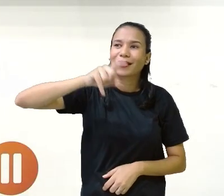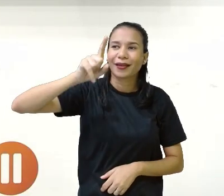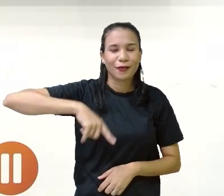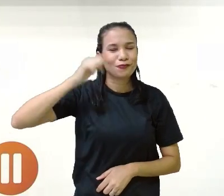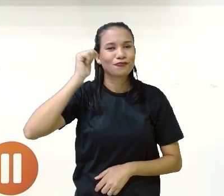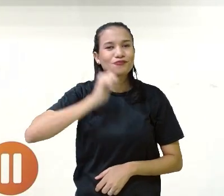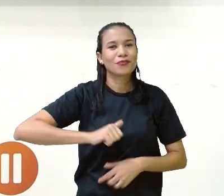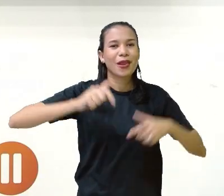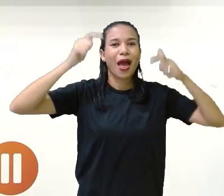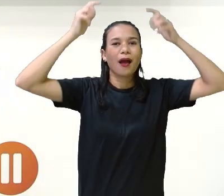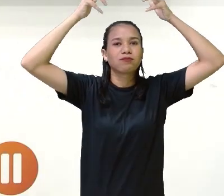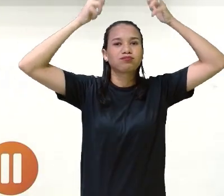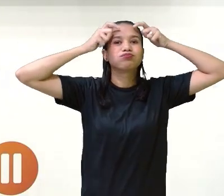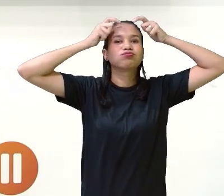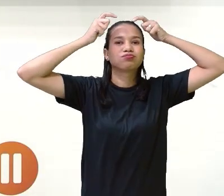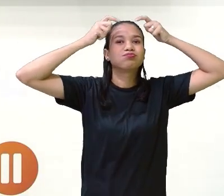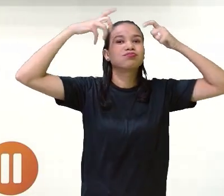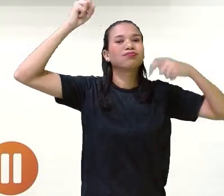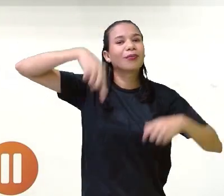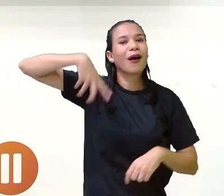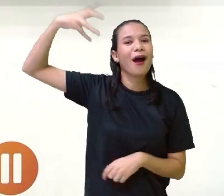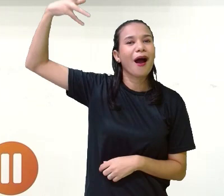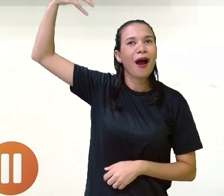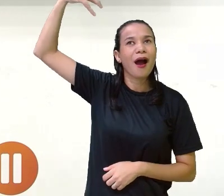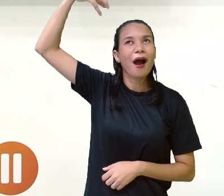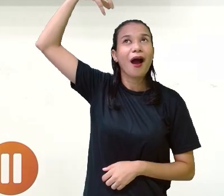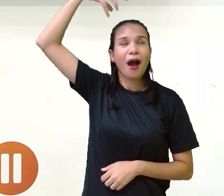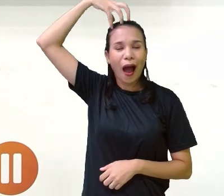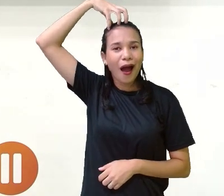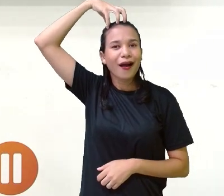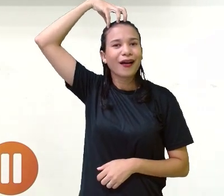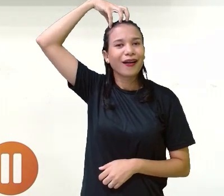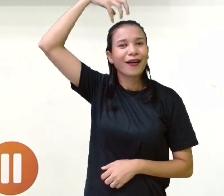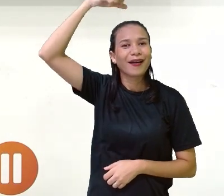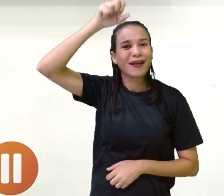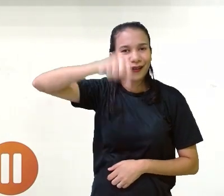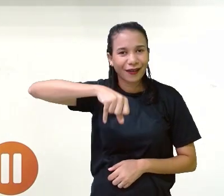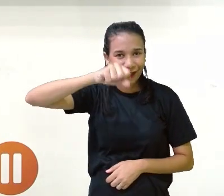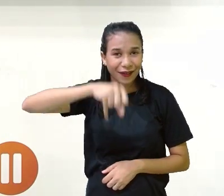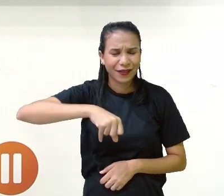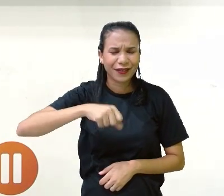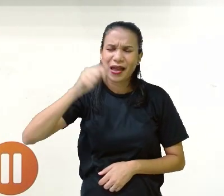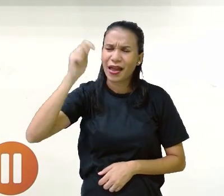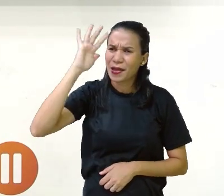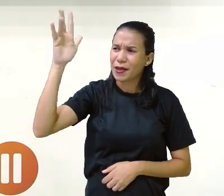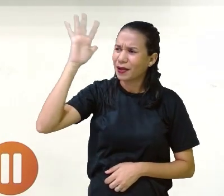uma mulher. Isso mesmo, uma mulher. Imagina,